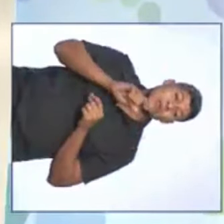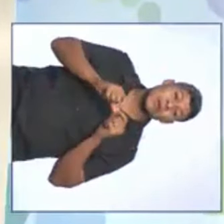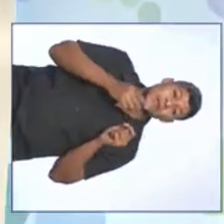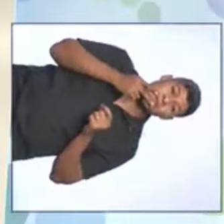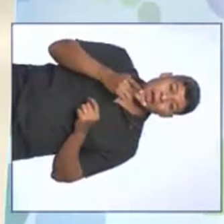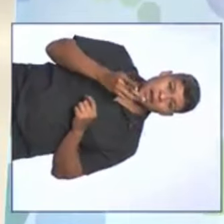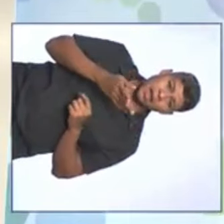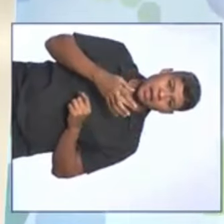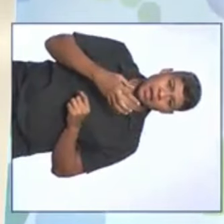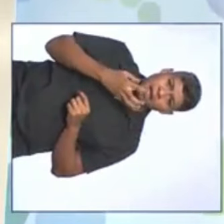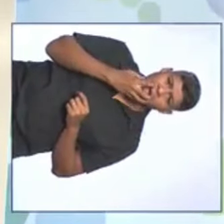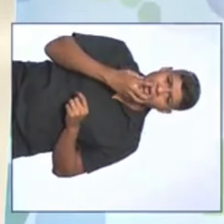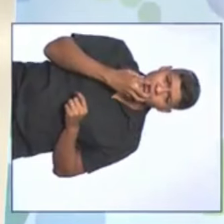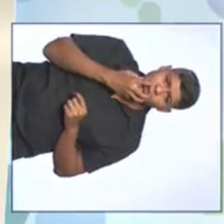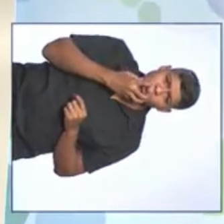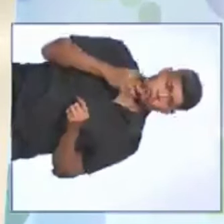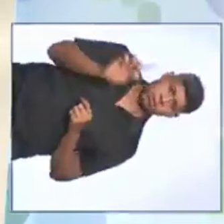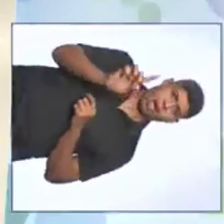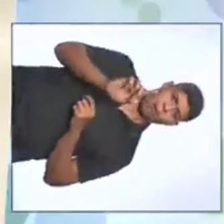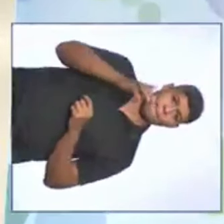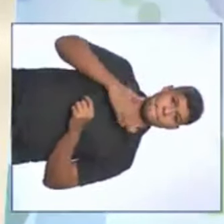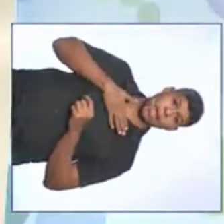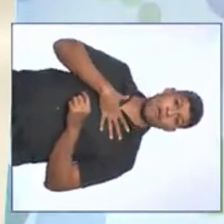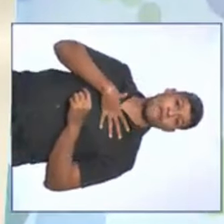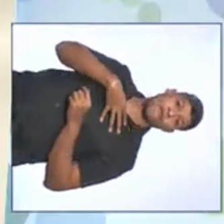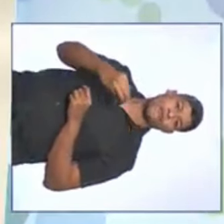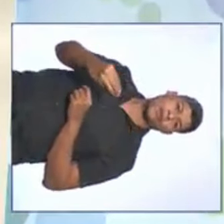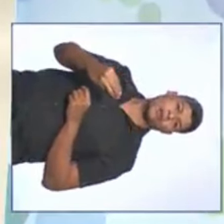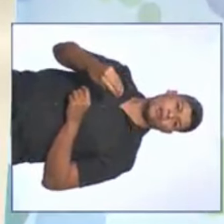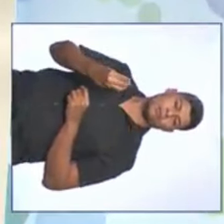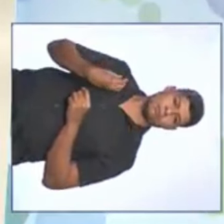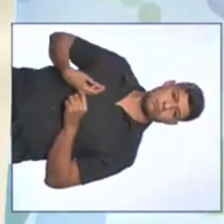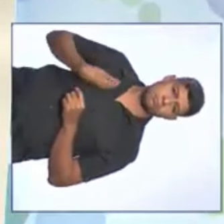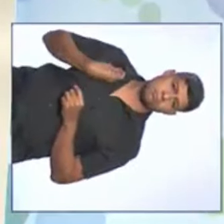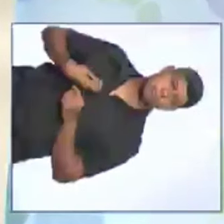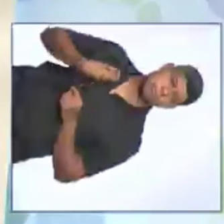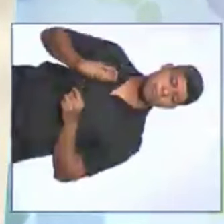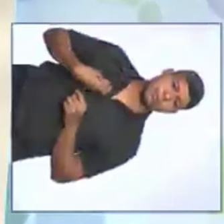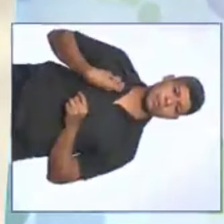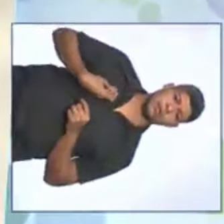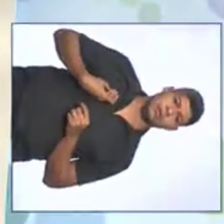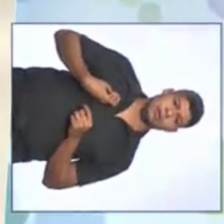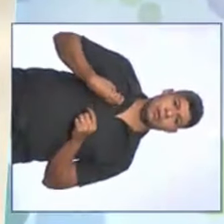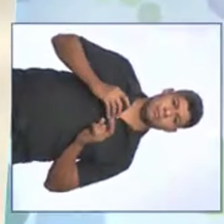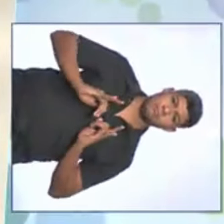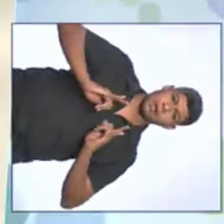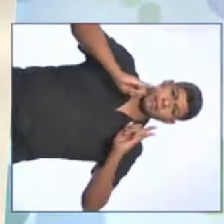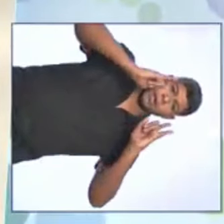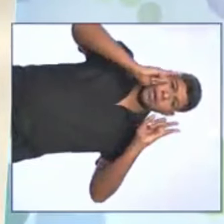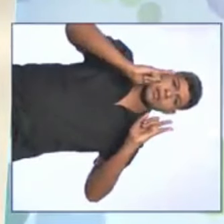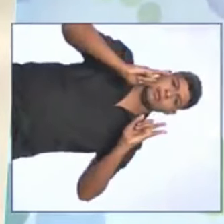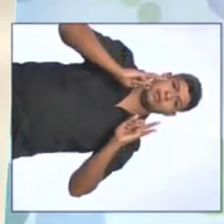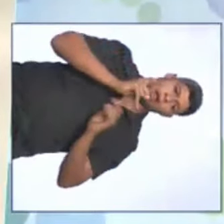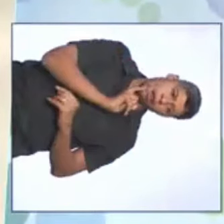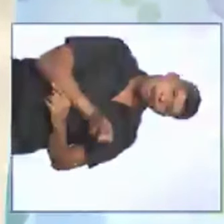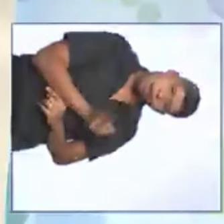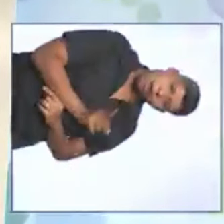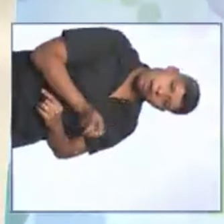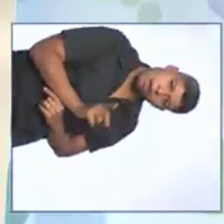você fala, seu cachorro não, não é meu cachorro, é meu filho. E você cruza com ele assim na porta do prédio e ele está dando bronca,